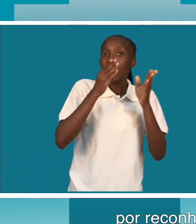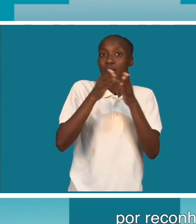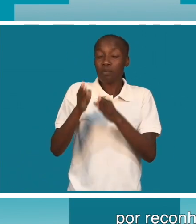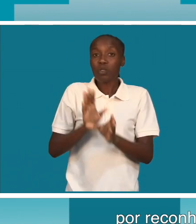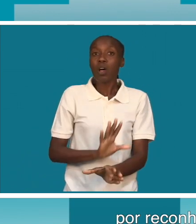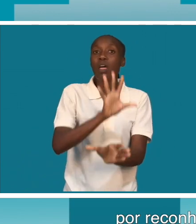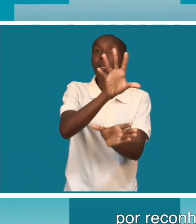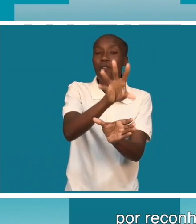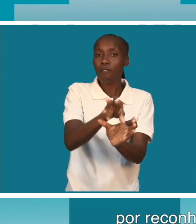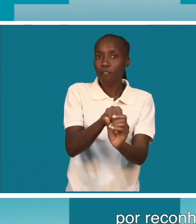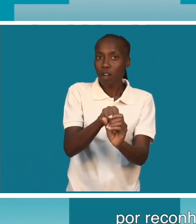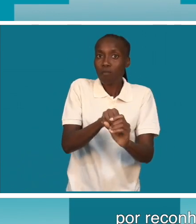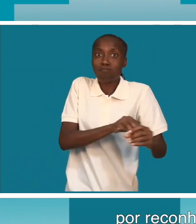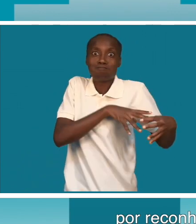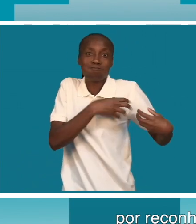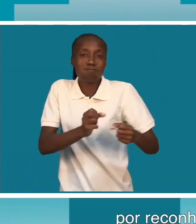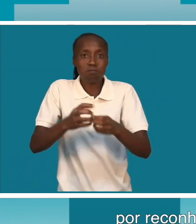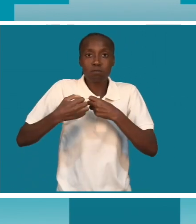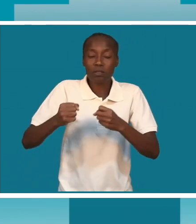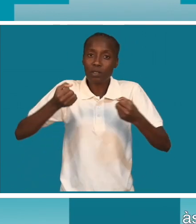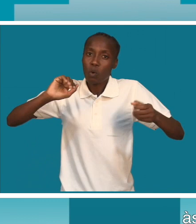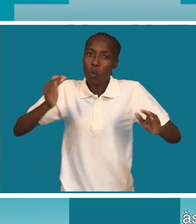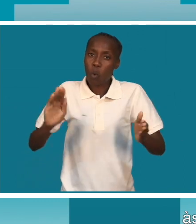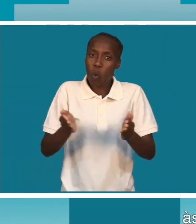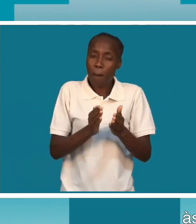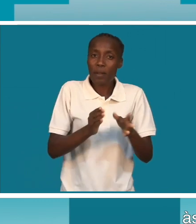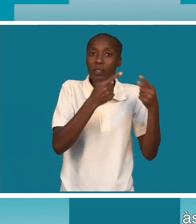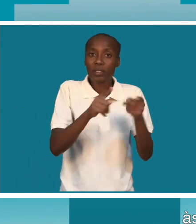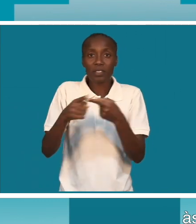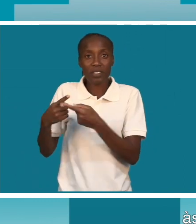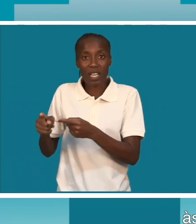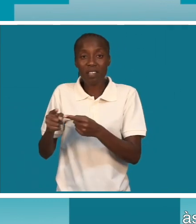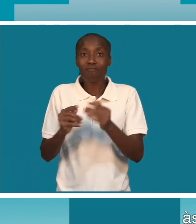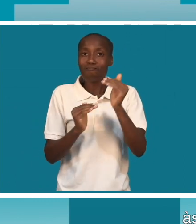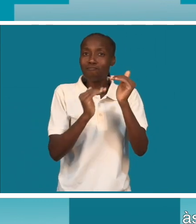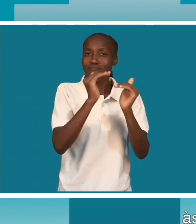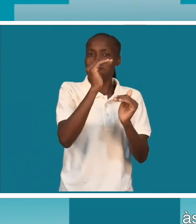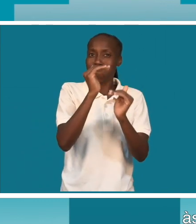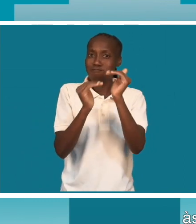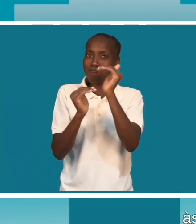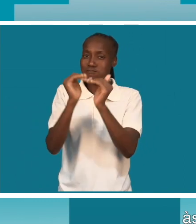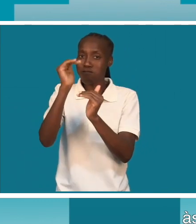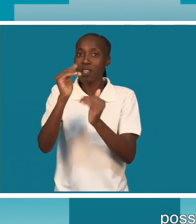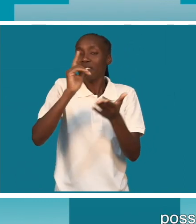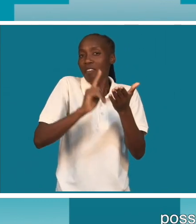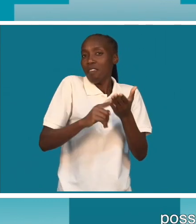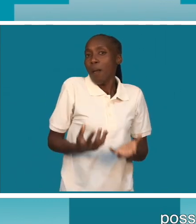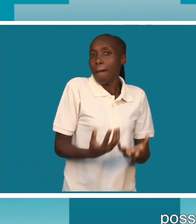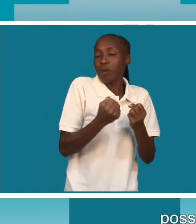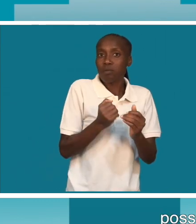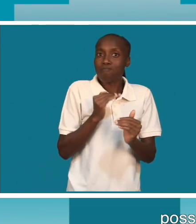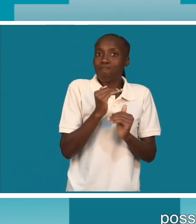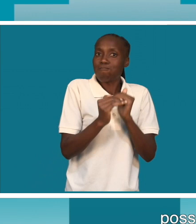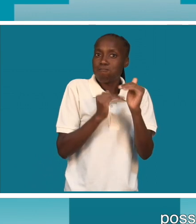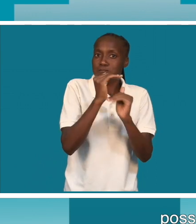pessoas se envolvam ativamente no combate às diversas desigualdades possibilita